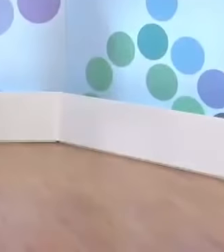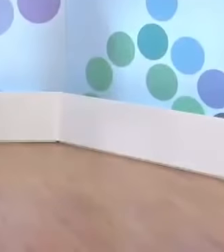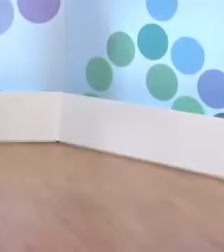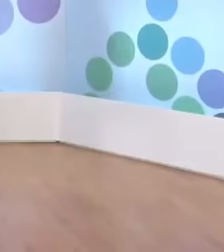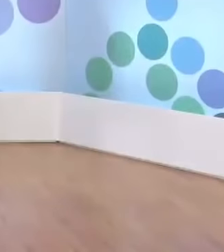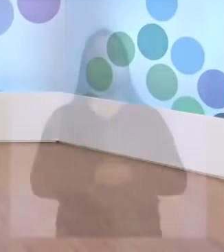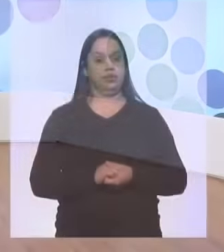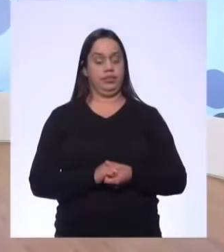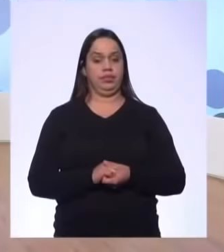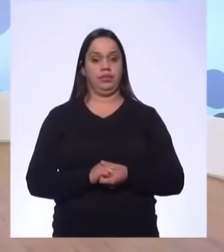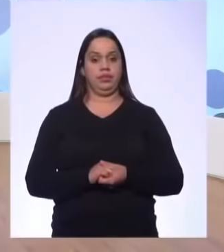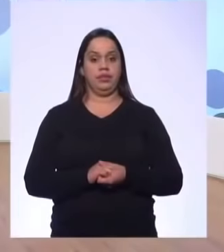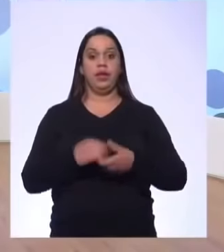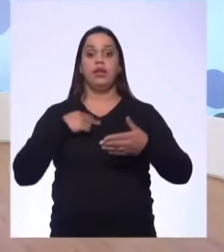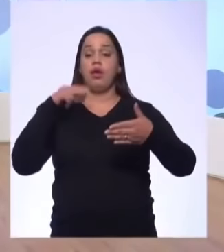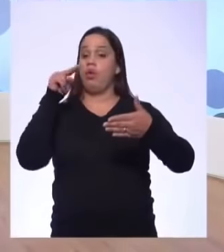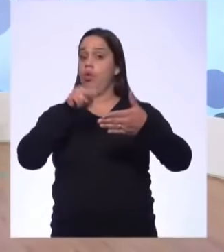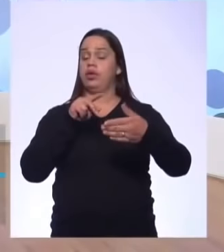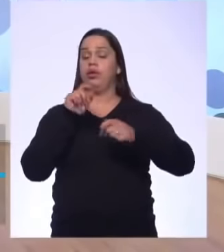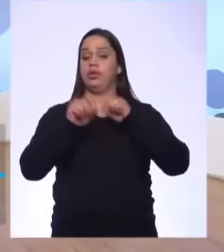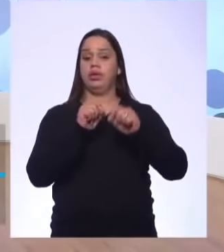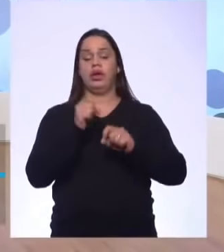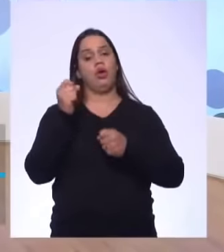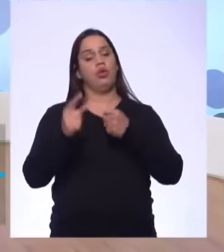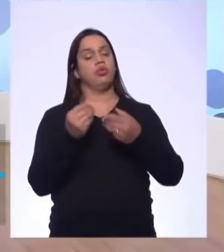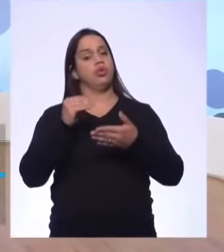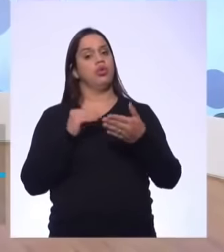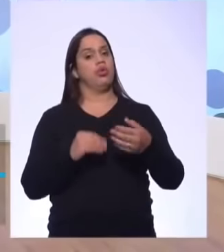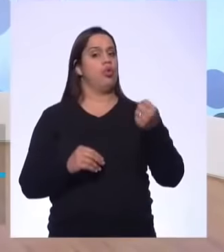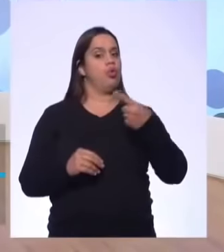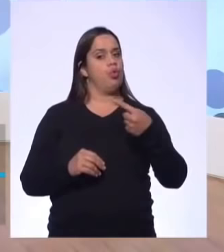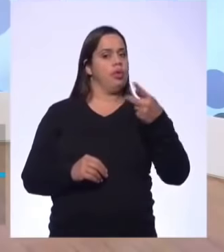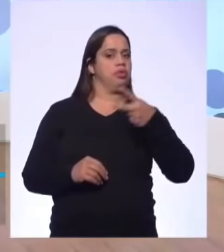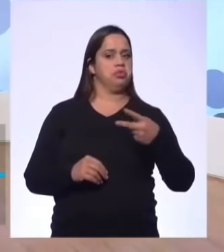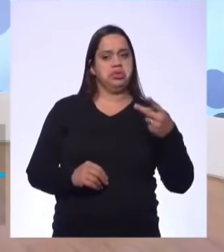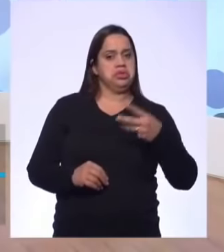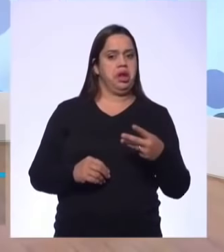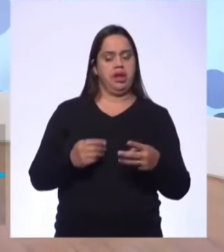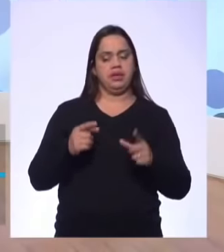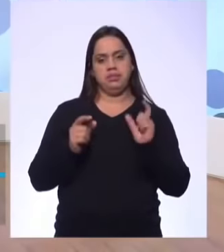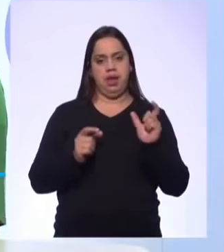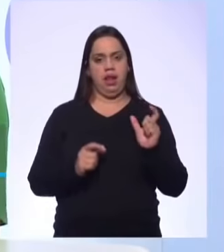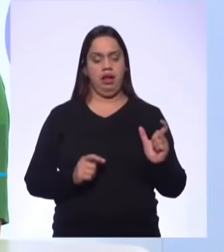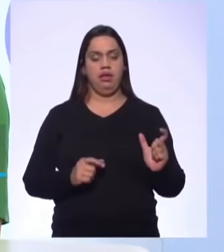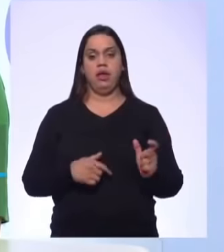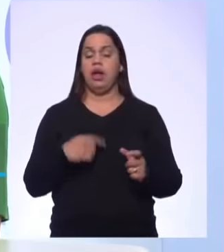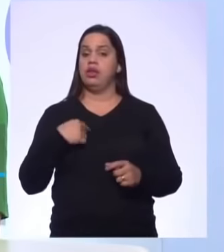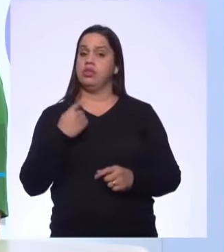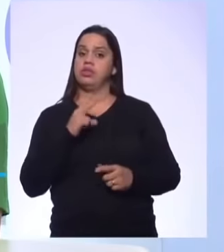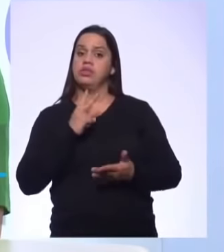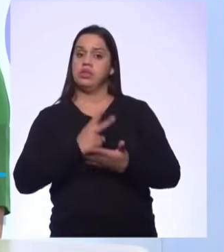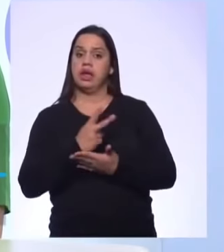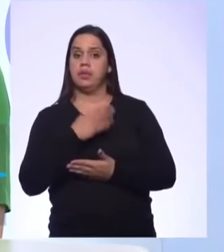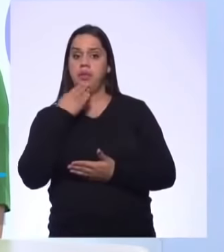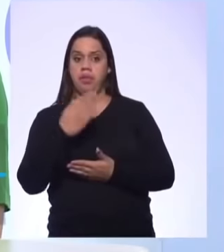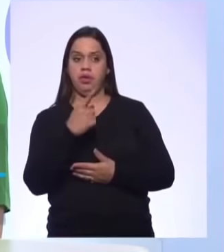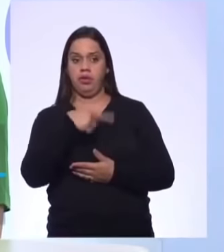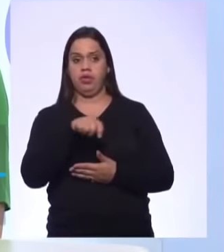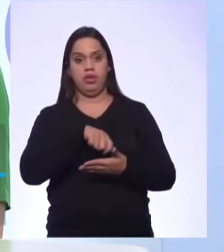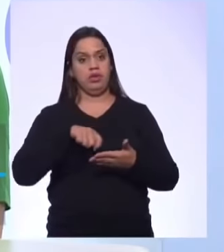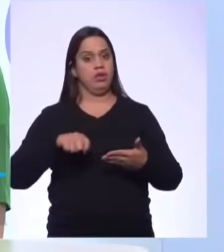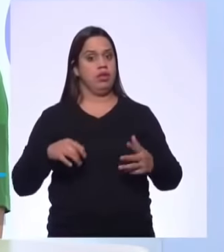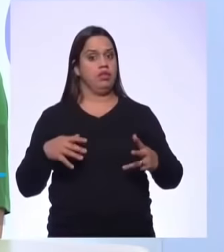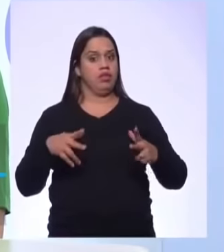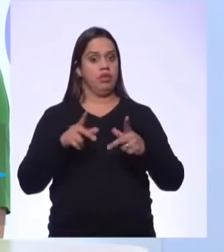Eu olhei aqui, alguns escreveram uma palavra, outros escreveram 2, 3, né, Ed? A gente sempre pede para que vocês escrevam todas primeiro